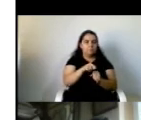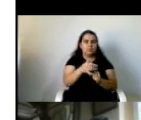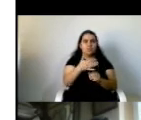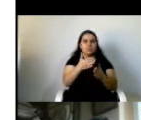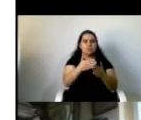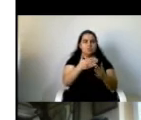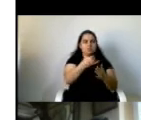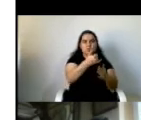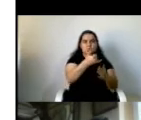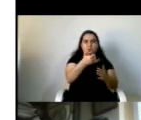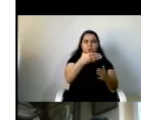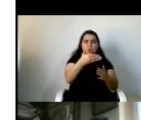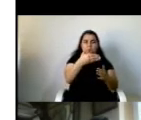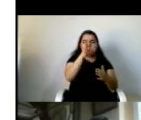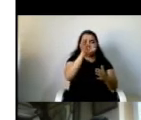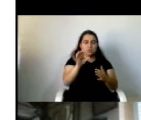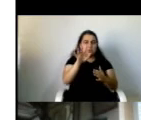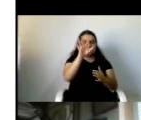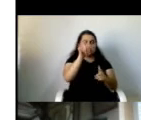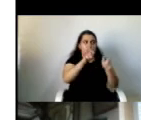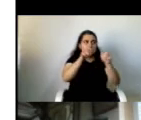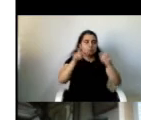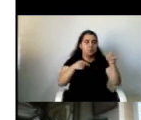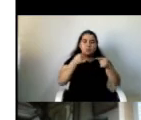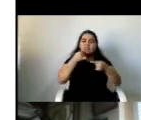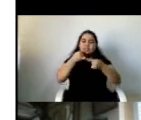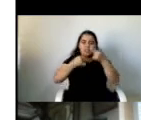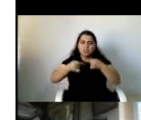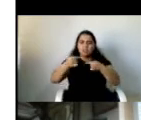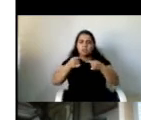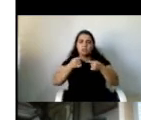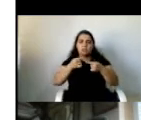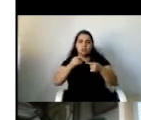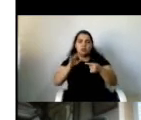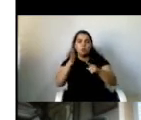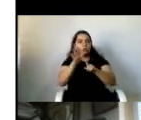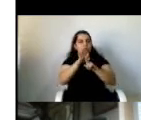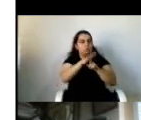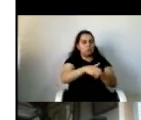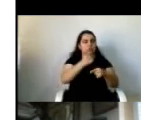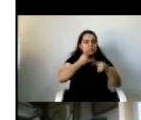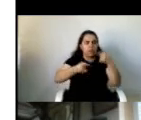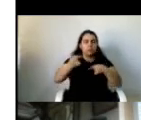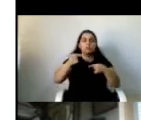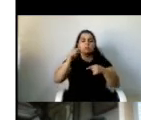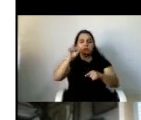21% destas pessoas é que apresentou queixa depois de uma situação de discriminação. E quando tentamos aqui